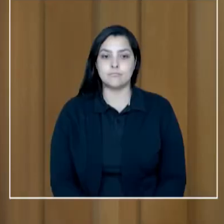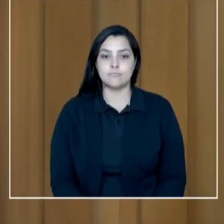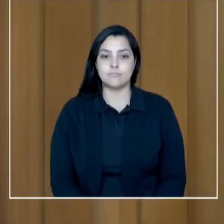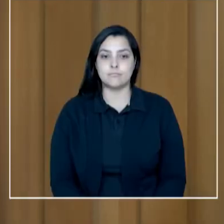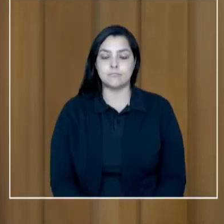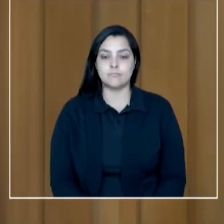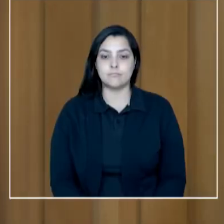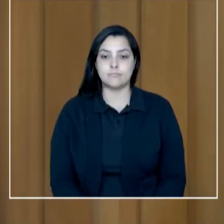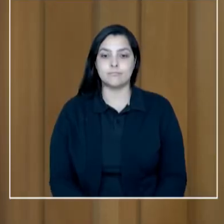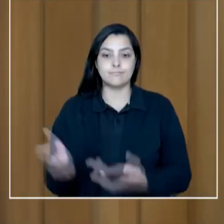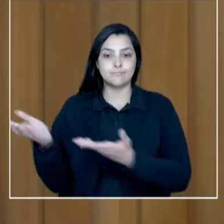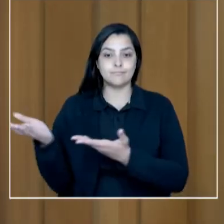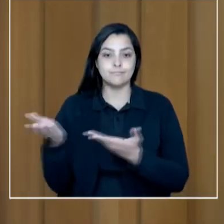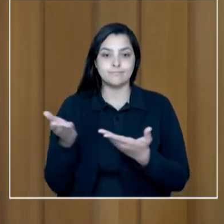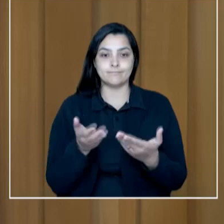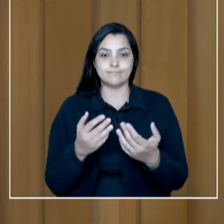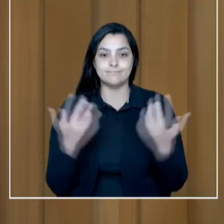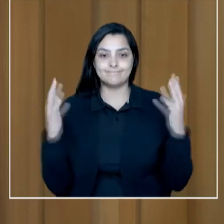Convidamos o...